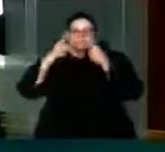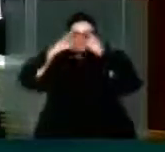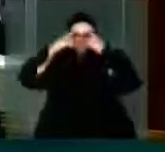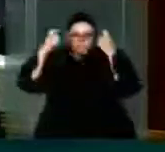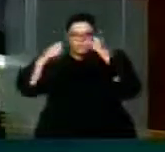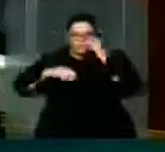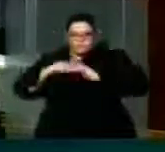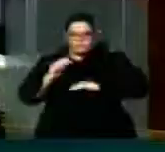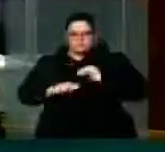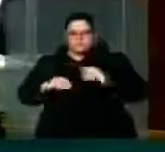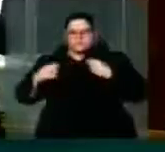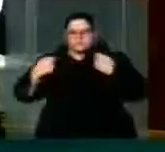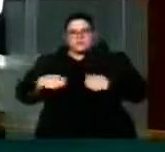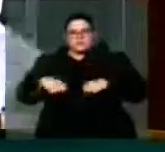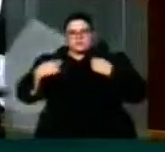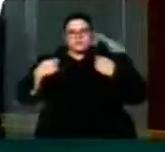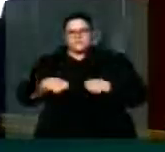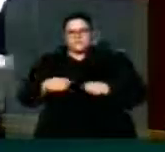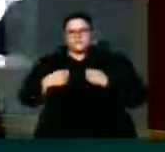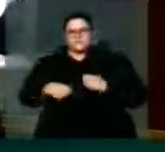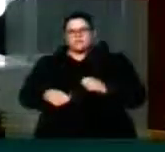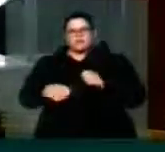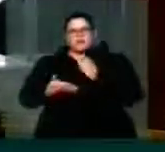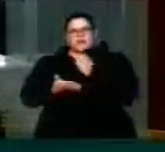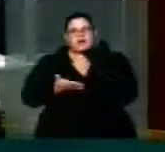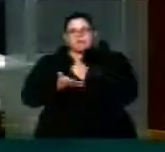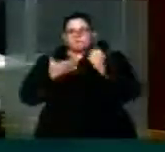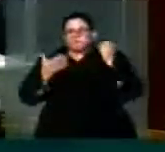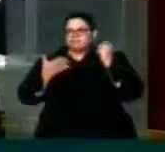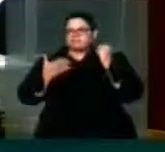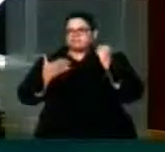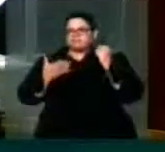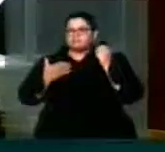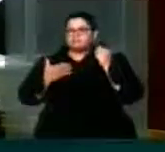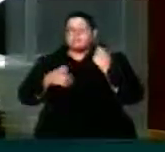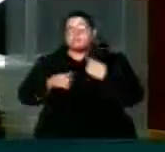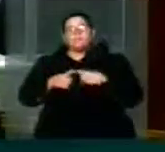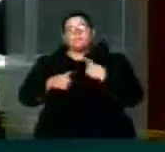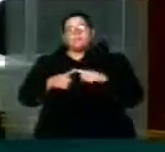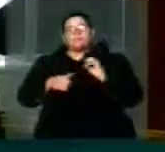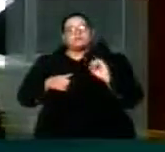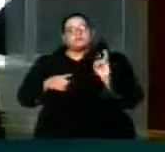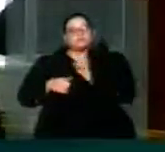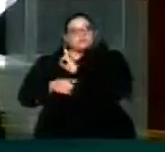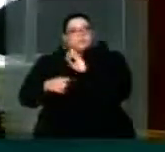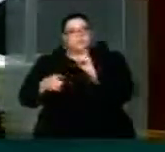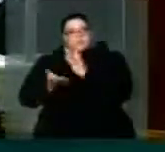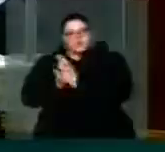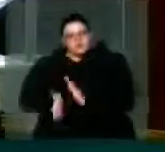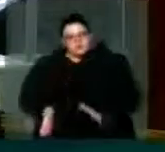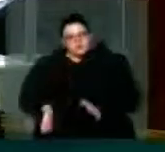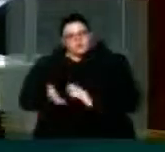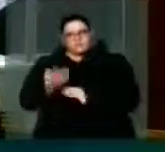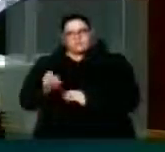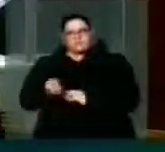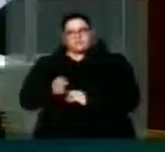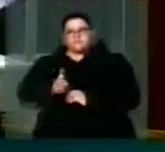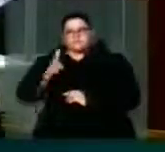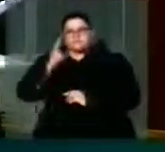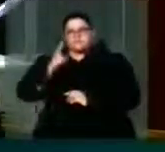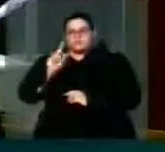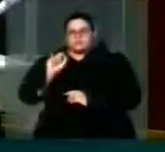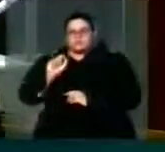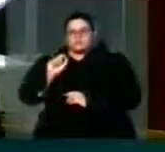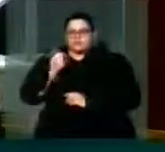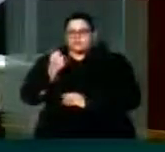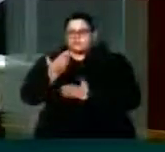violência. Precisamos dar um basta nisso. Caso contrário, continuaremos perdendo e